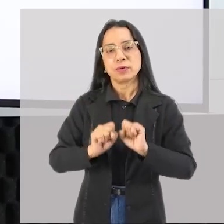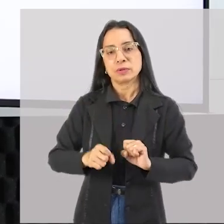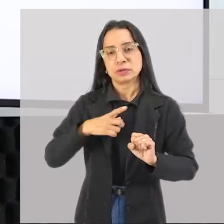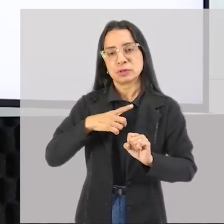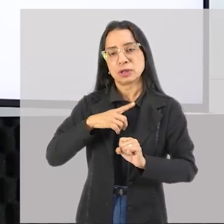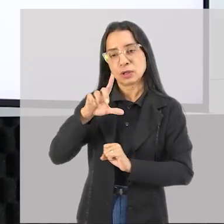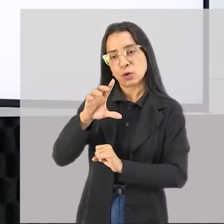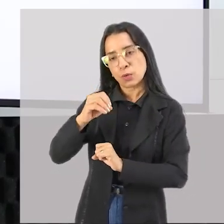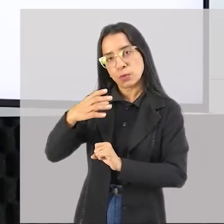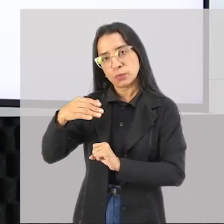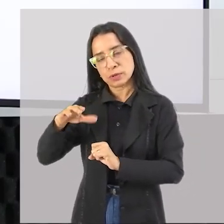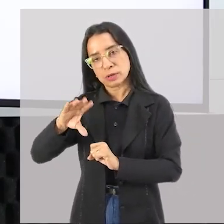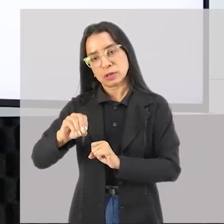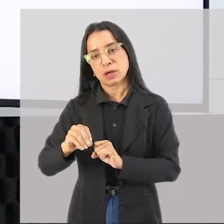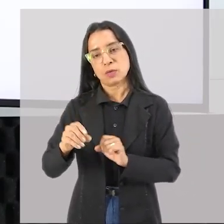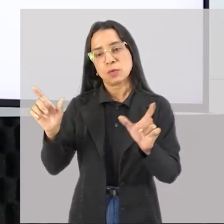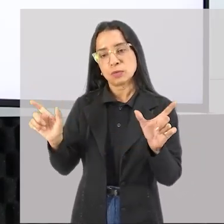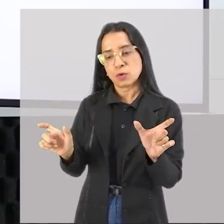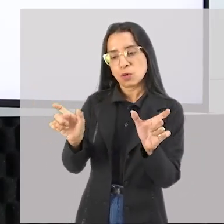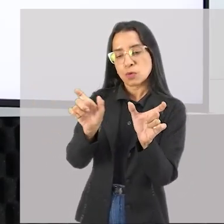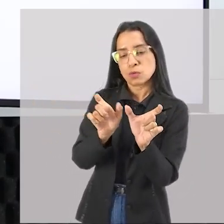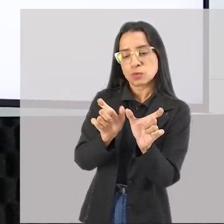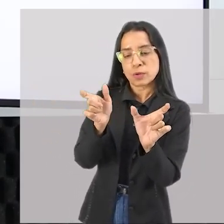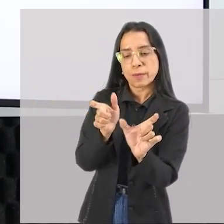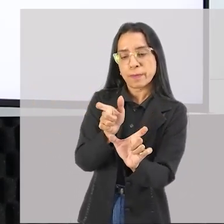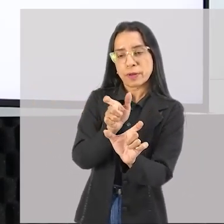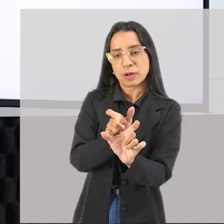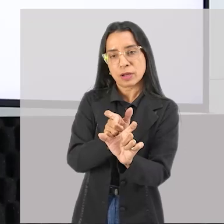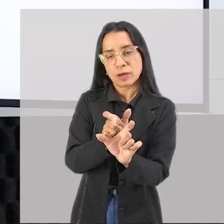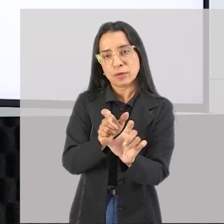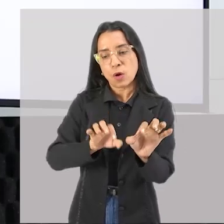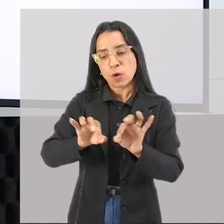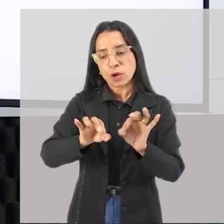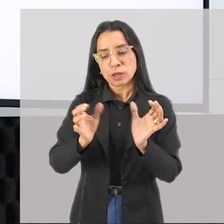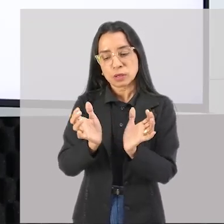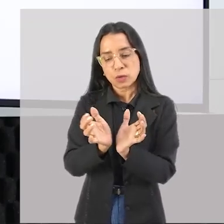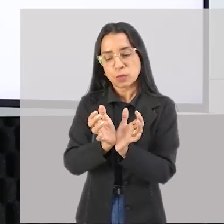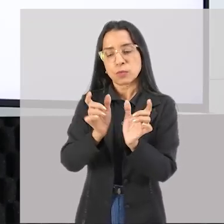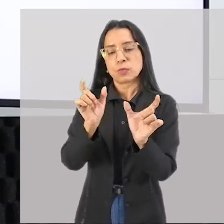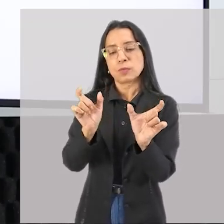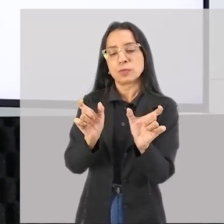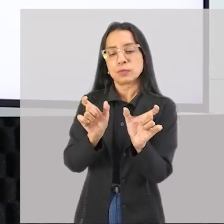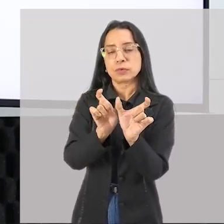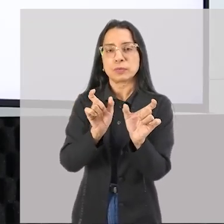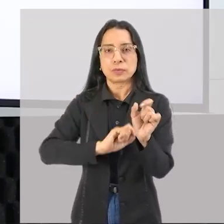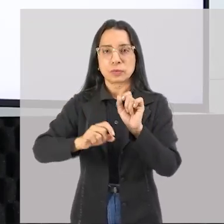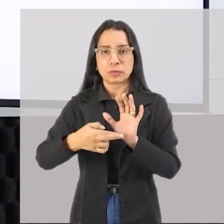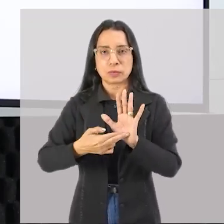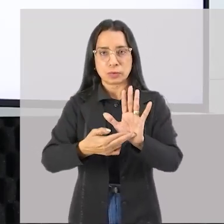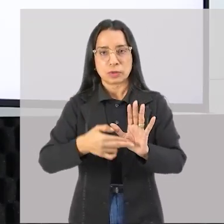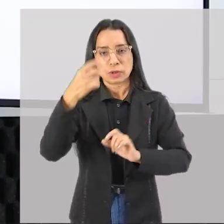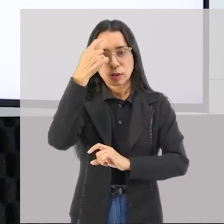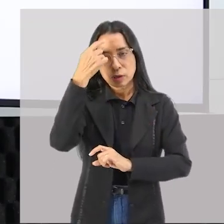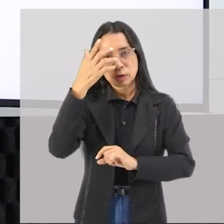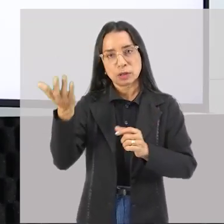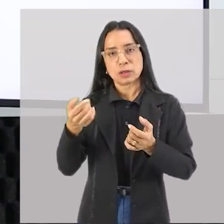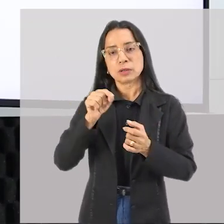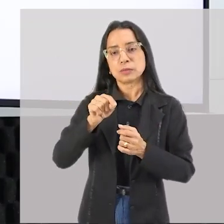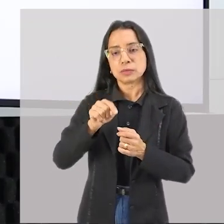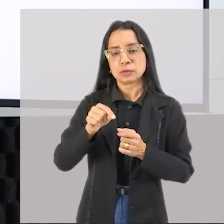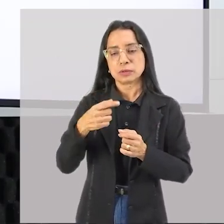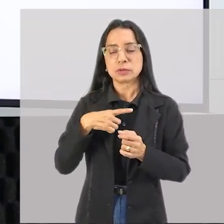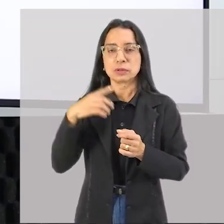É quando você junta uma palavra com outra, forma um grupinho, para esse grupo representar aquela ideia que você pretende